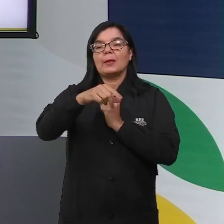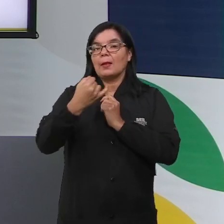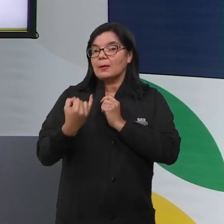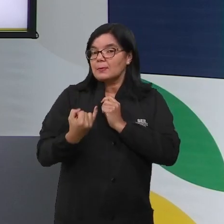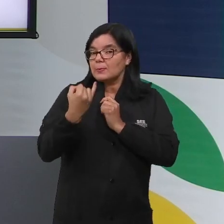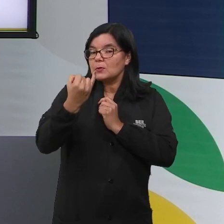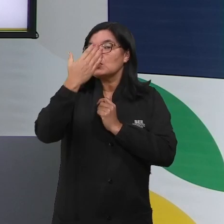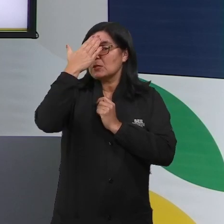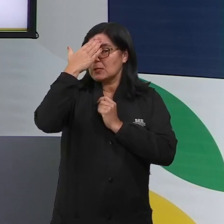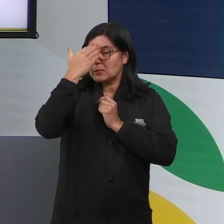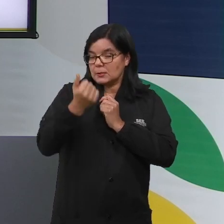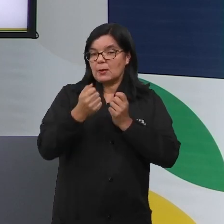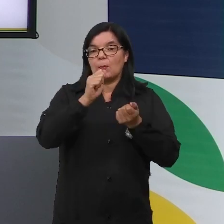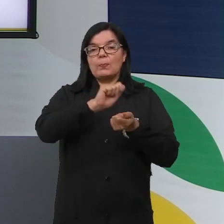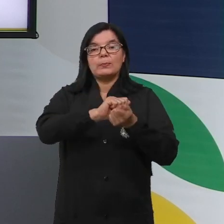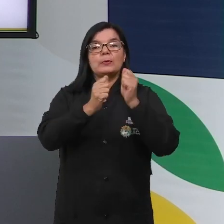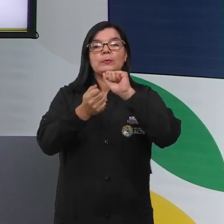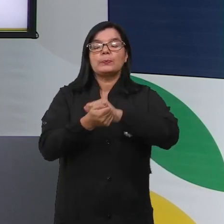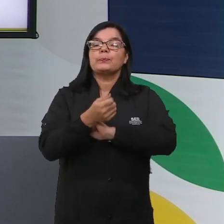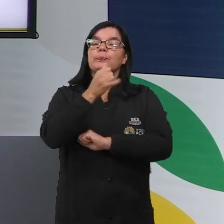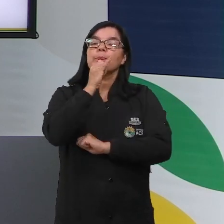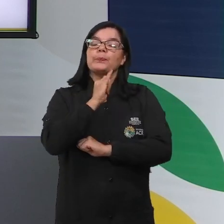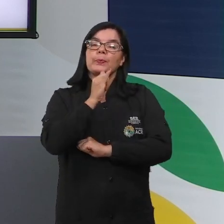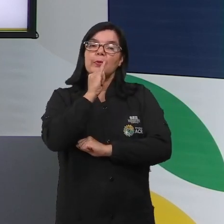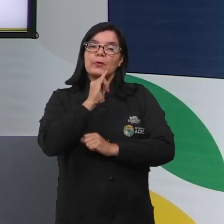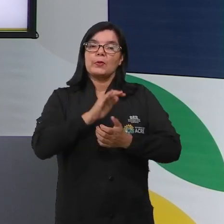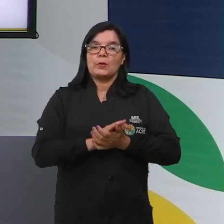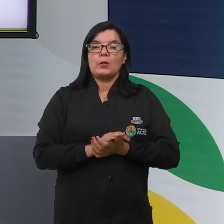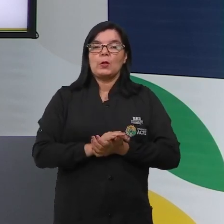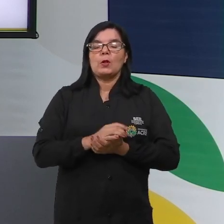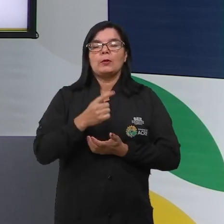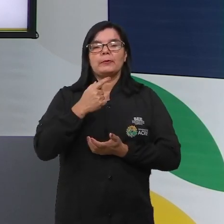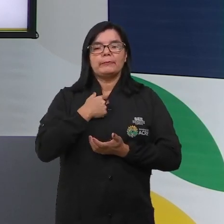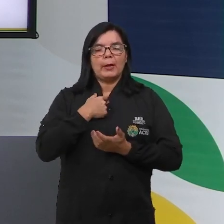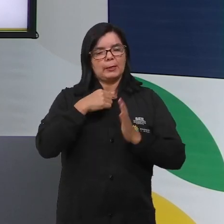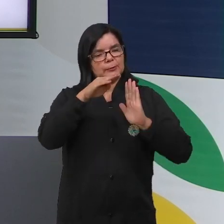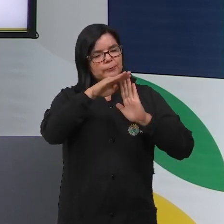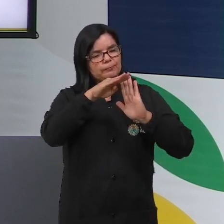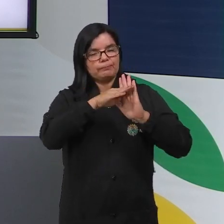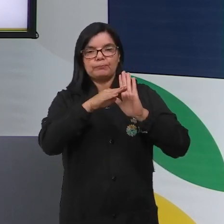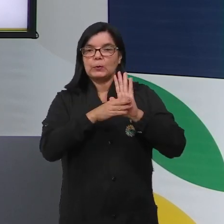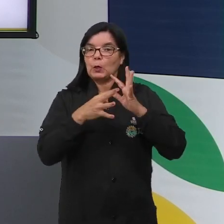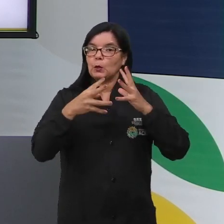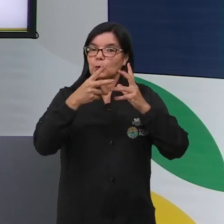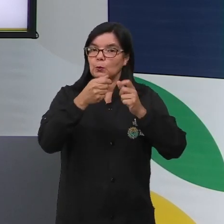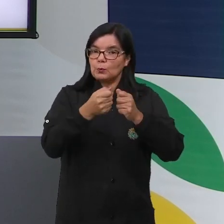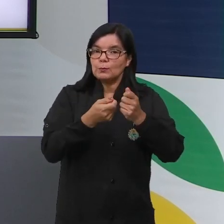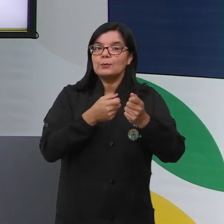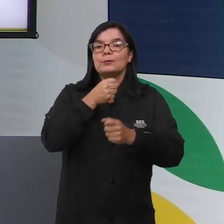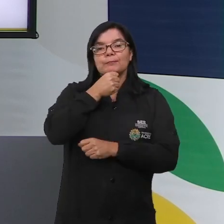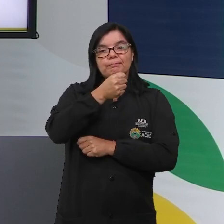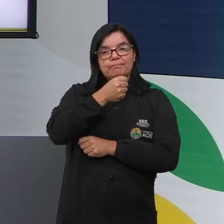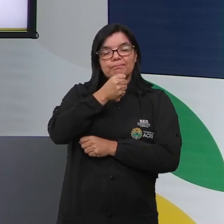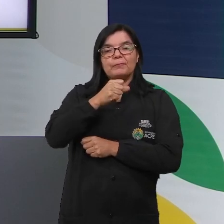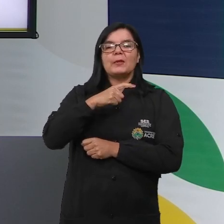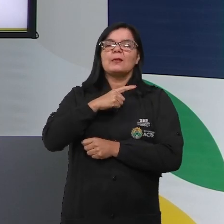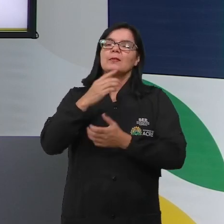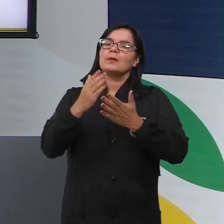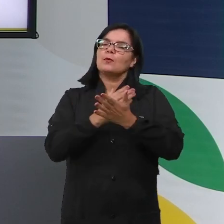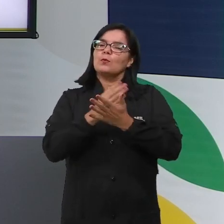que eu saiba me adequar. Por exemplo, eu faço ali um roteiro da minha entrevista e eu tenho